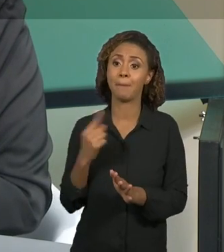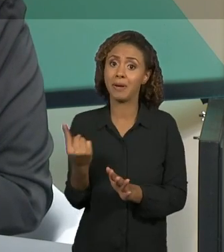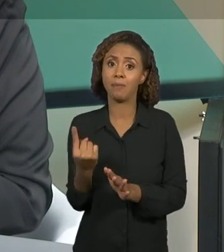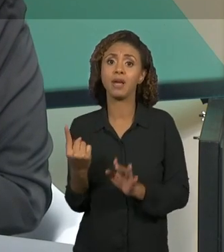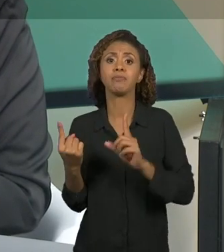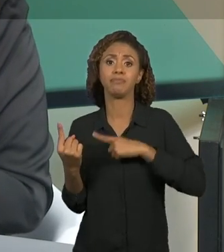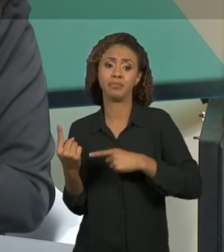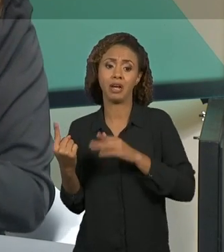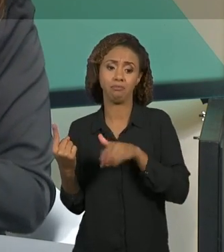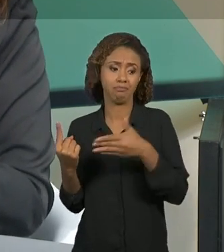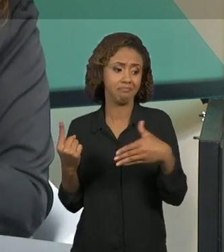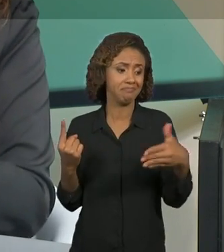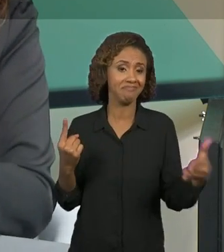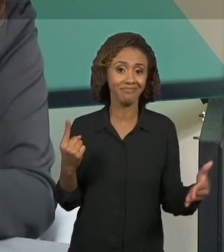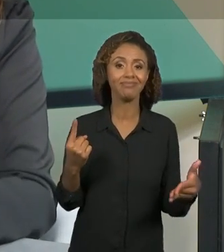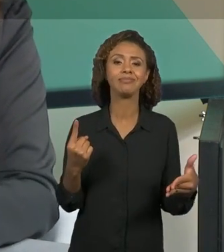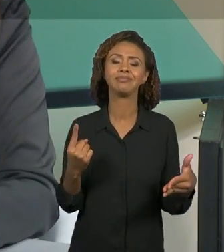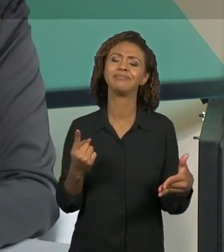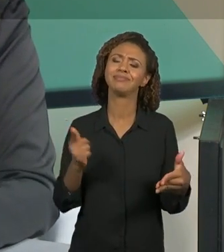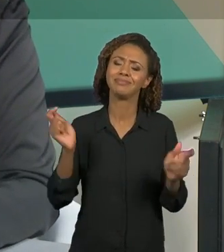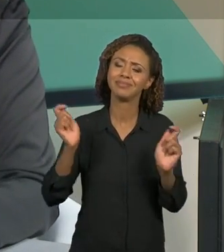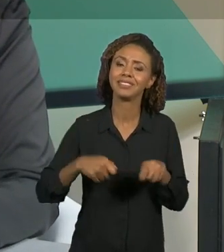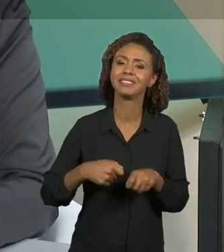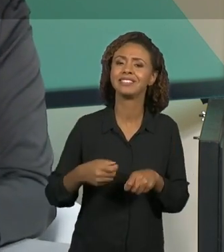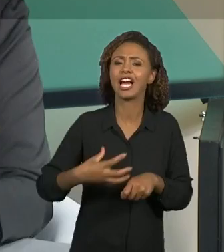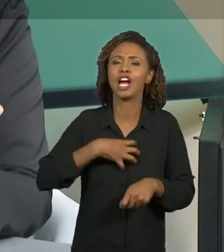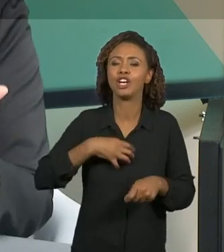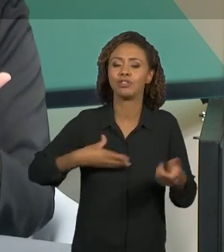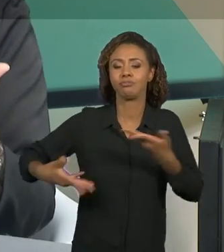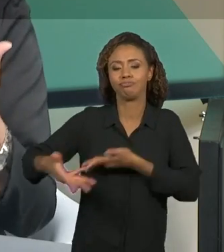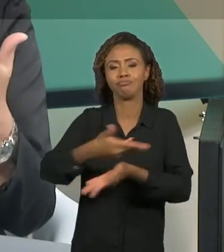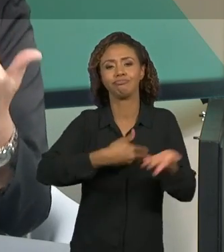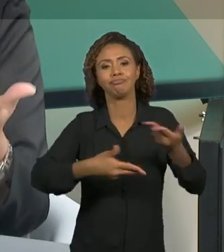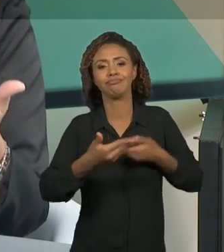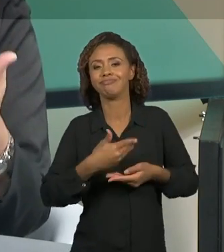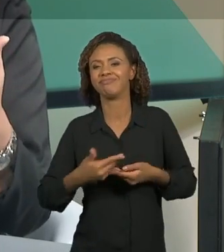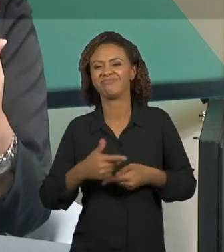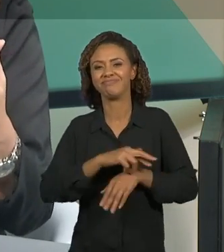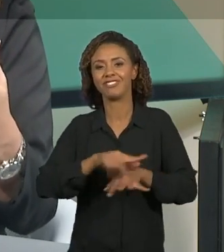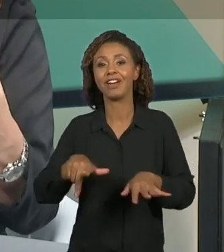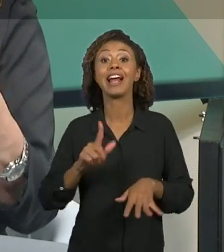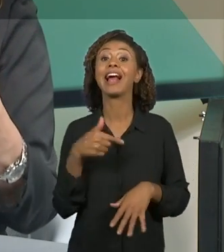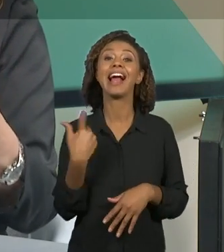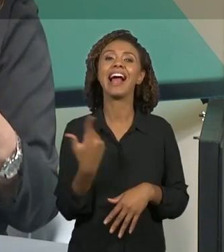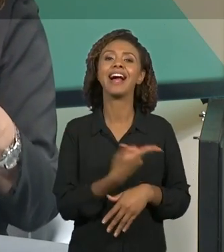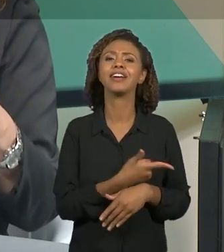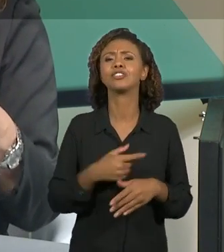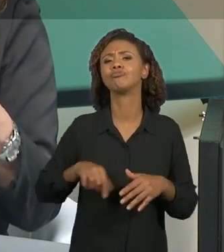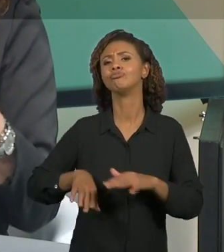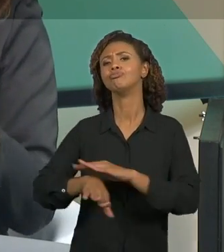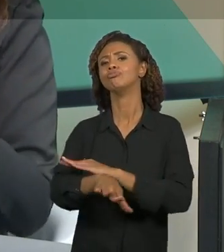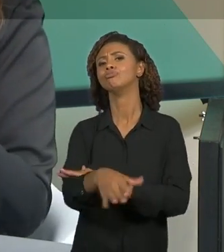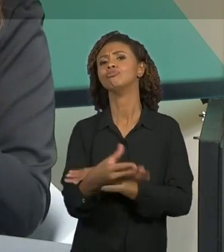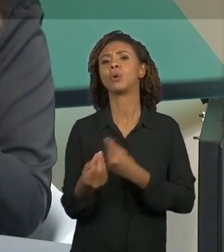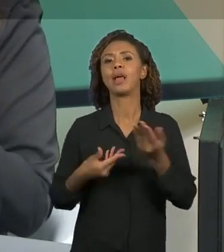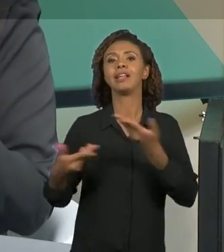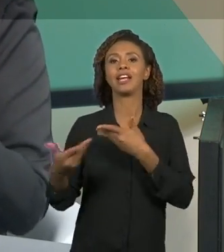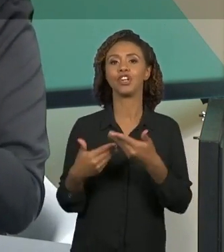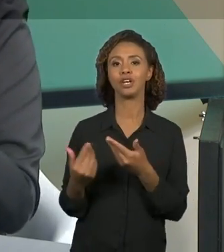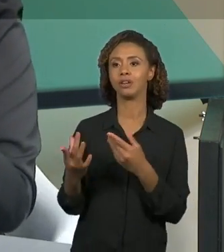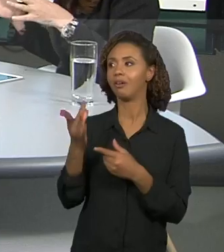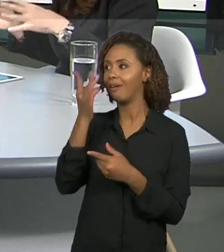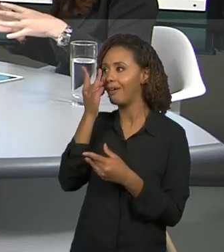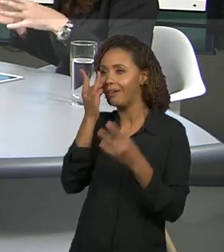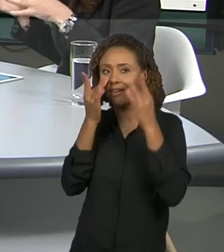que vão ocorrer então assim inúmeras possibilidades de interação é que a gente tá muito acostumado a interagir imaginar que o interagir como a gente está